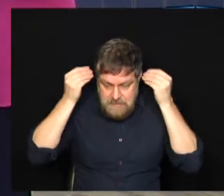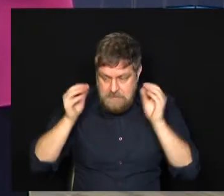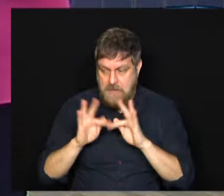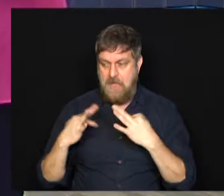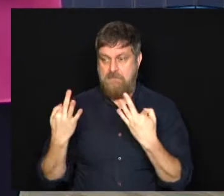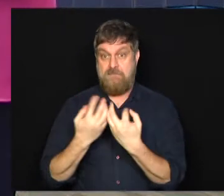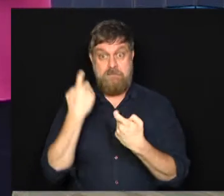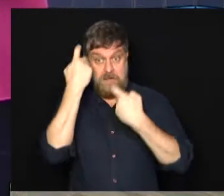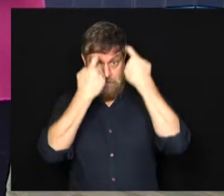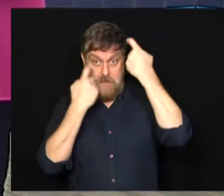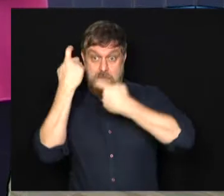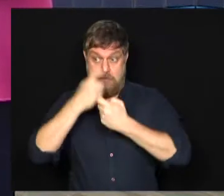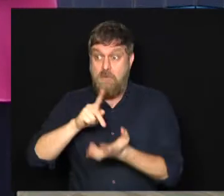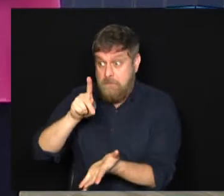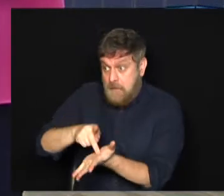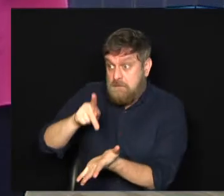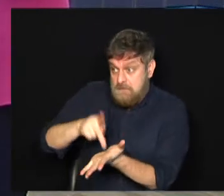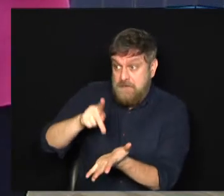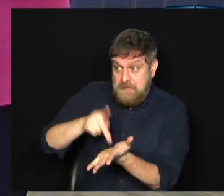acaba se preocupando de verdade.